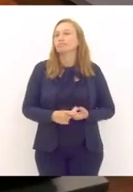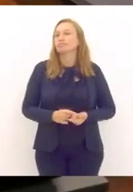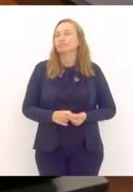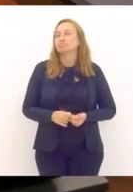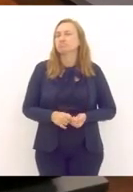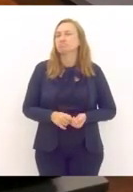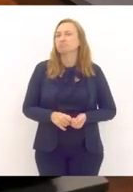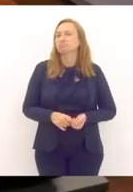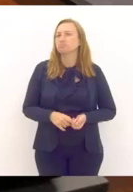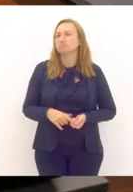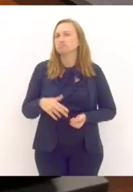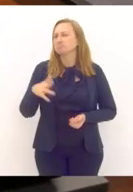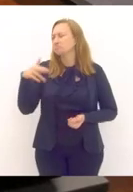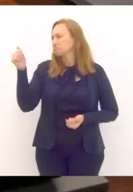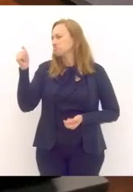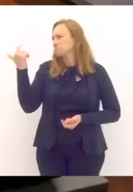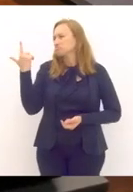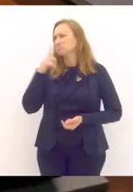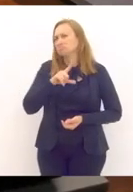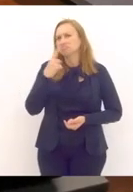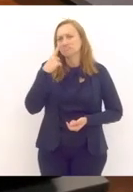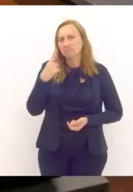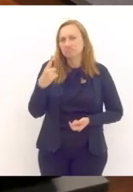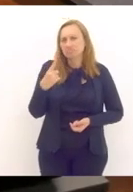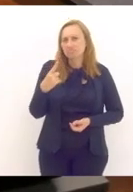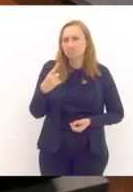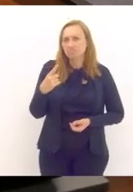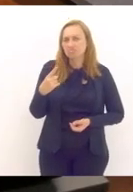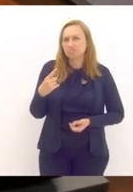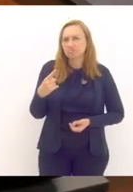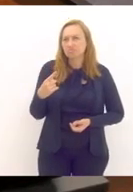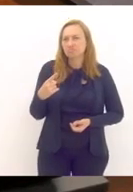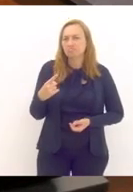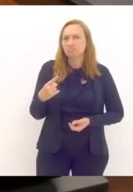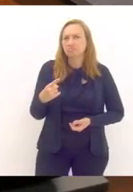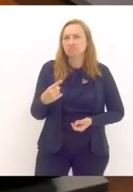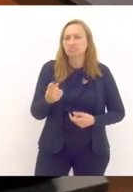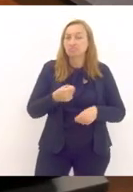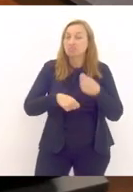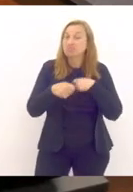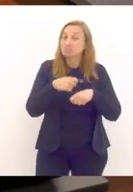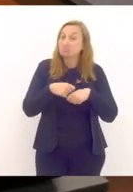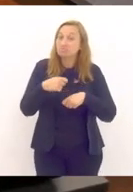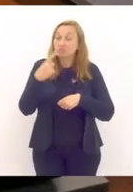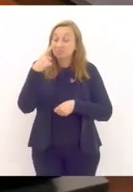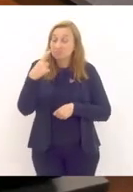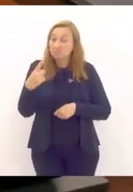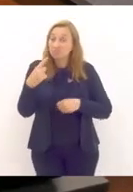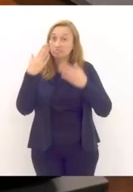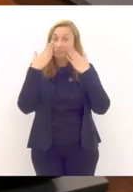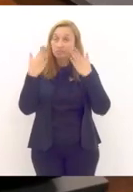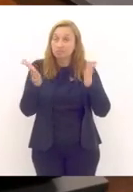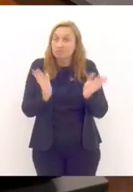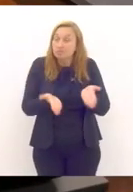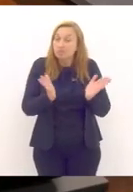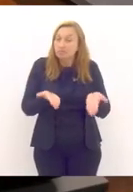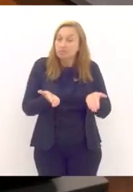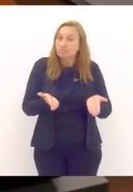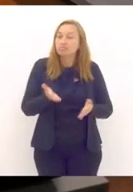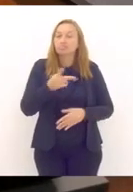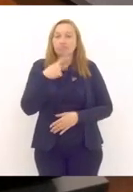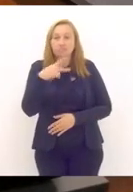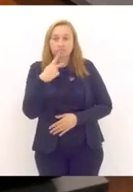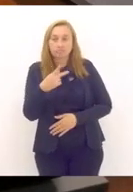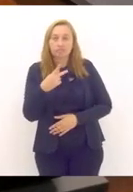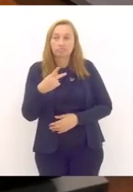nós conseguimos ver contas tão saneadas como as aqui hoje apresentadas. E isso, como disse já